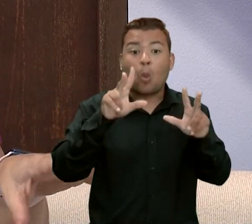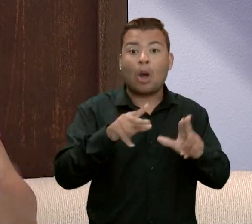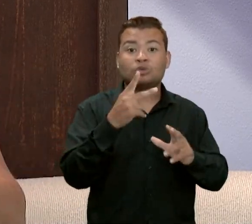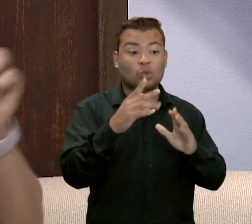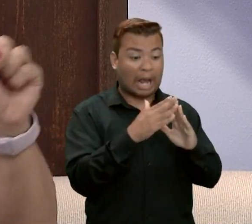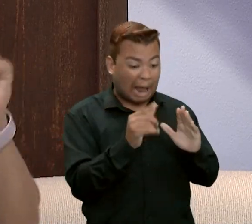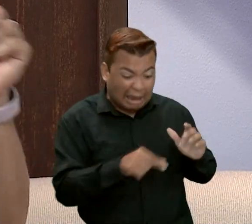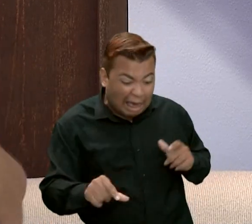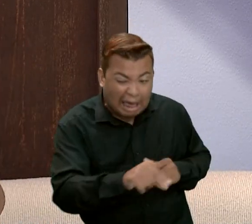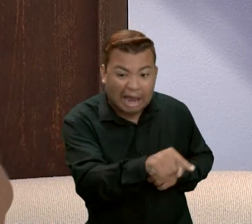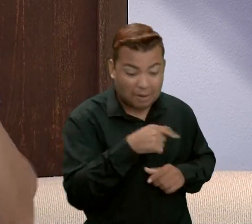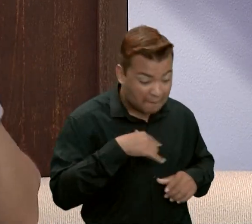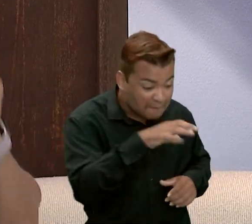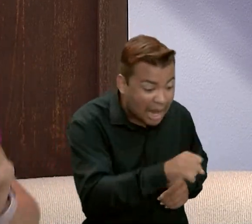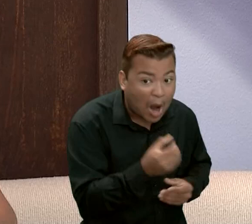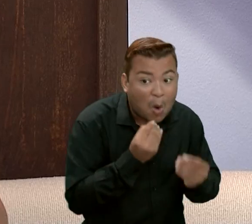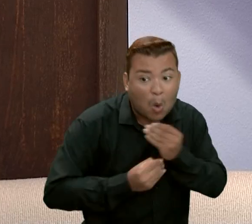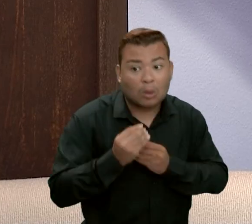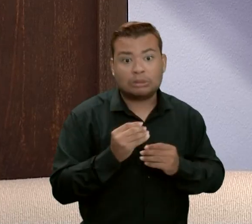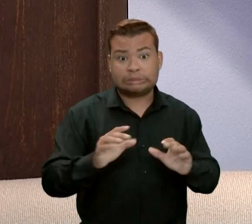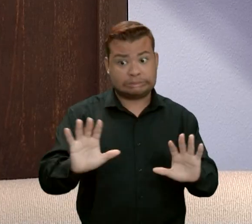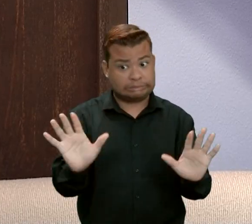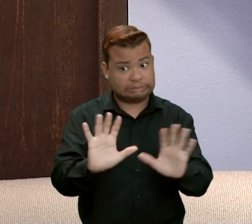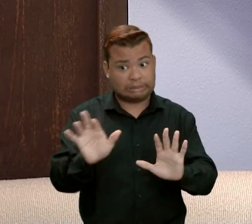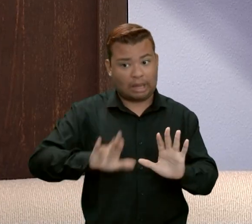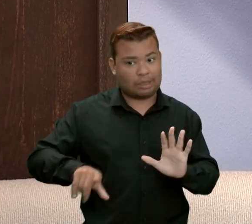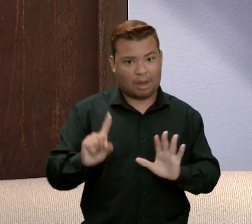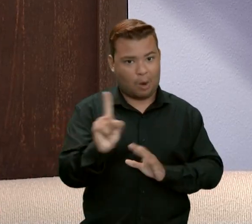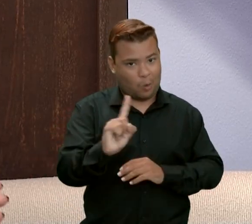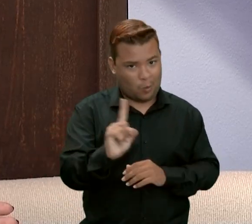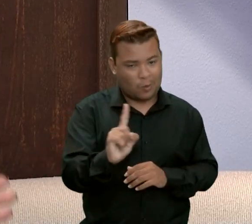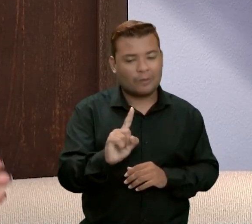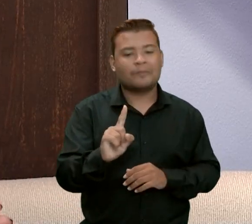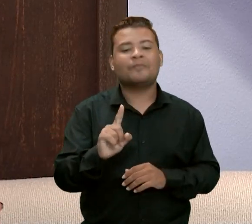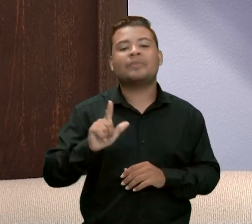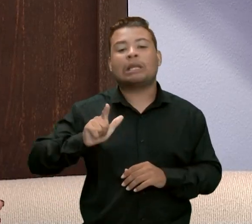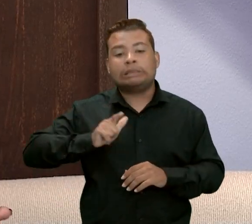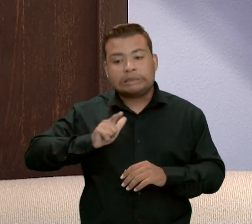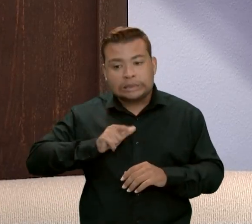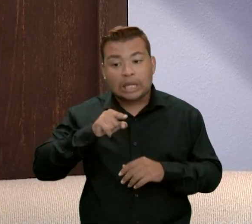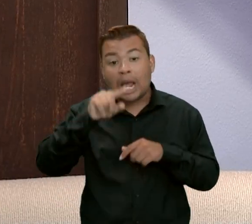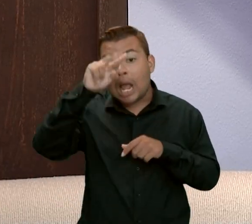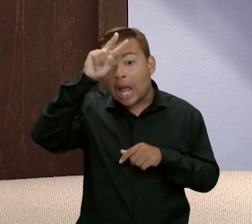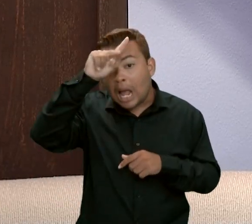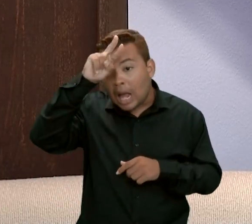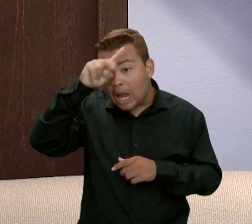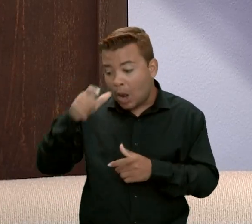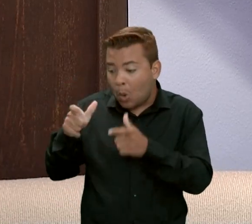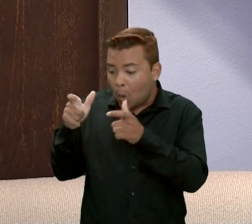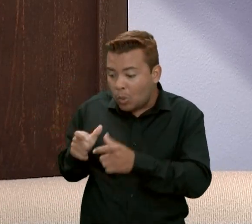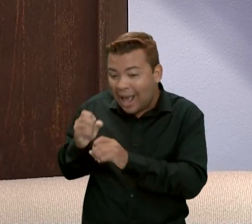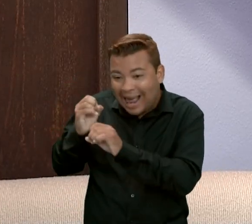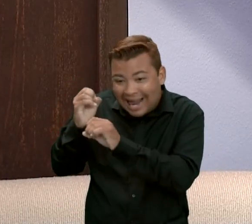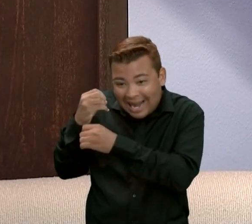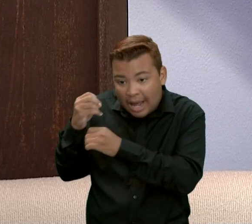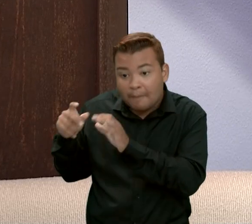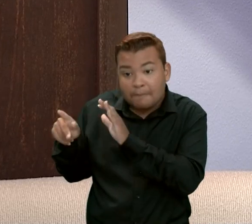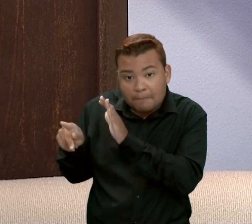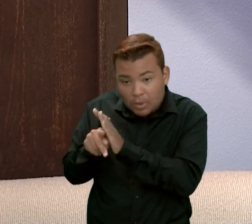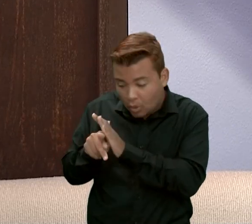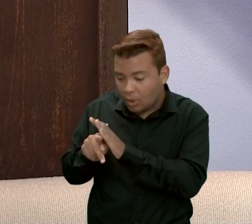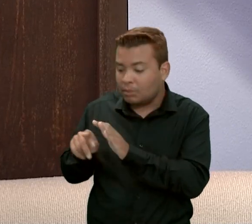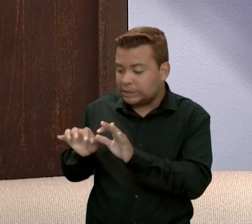correndo ali, vamos pegar, quem sabe, né? Não, são todos insetos que são criados no laboratório, eles